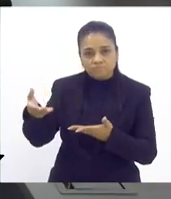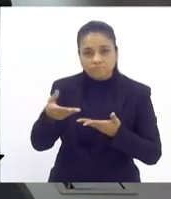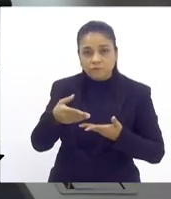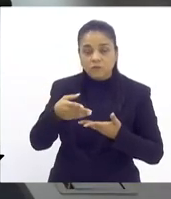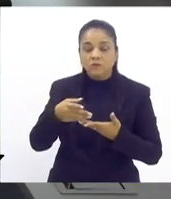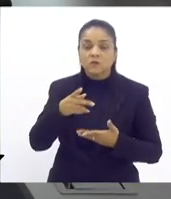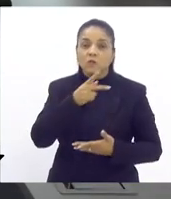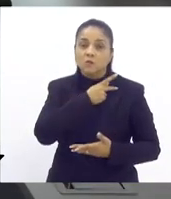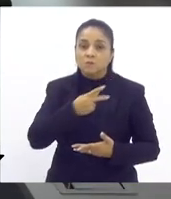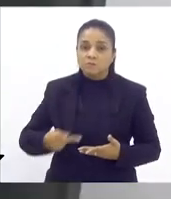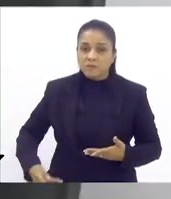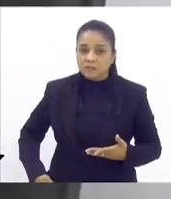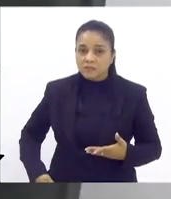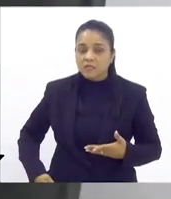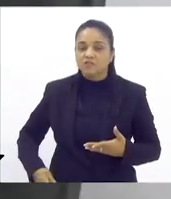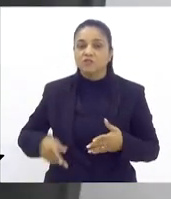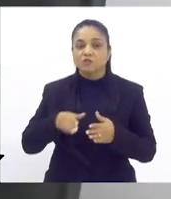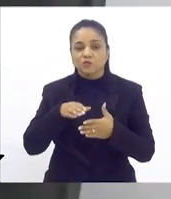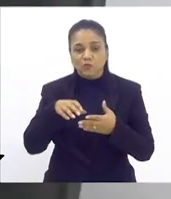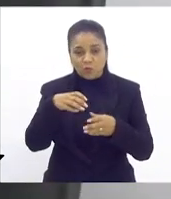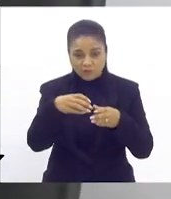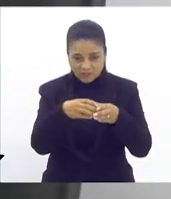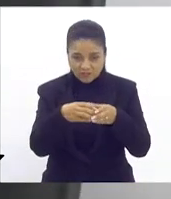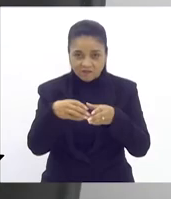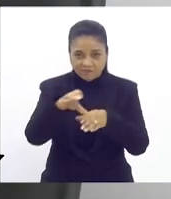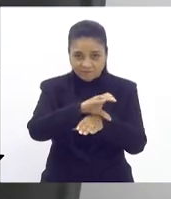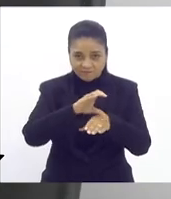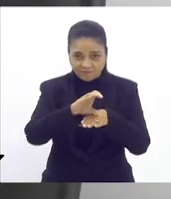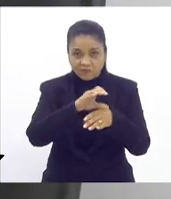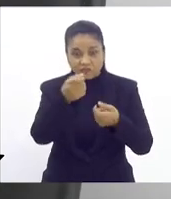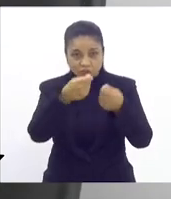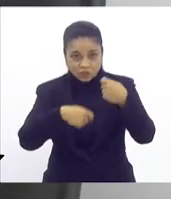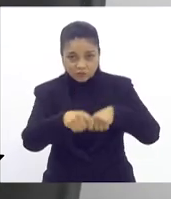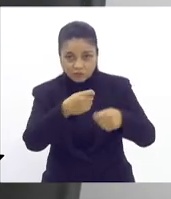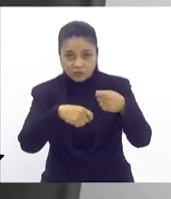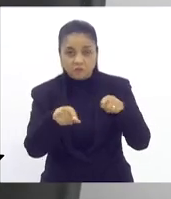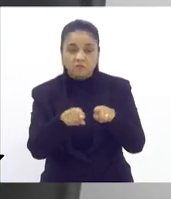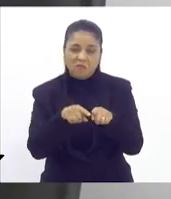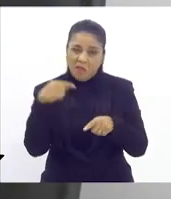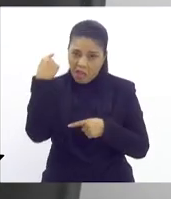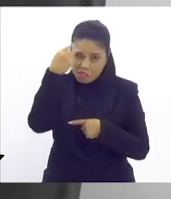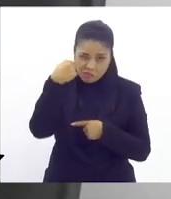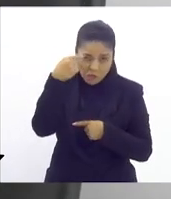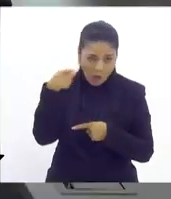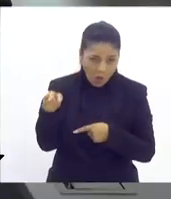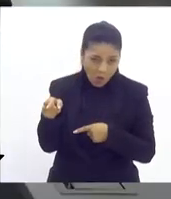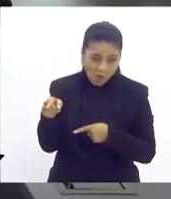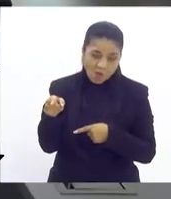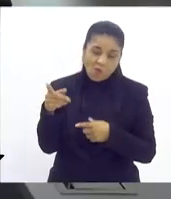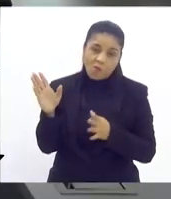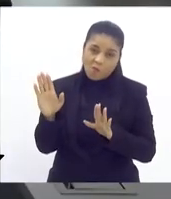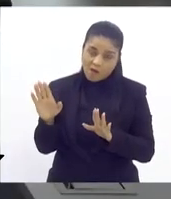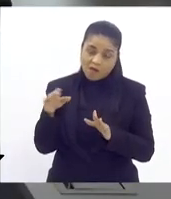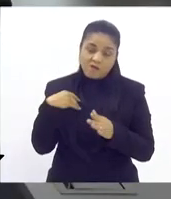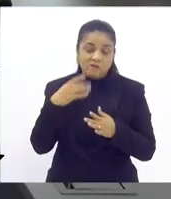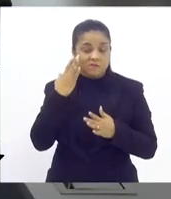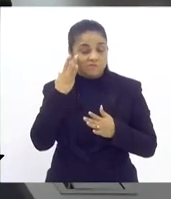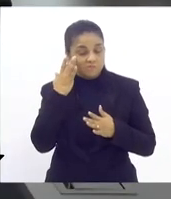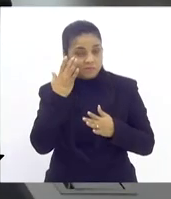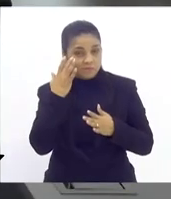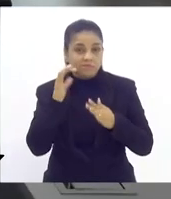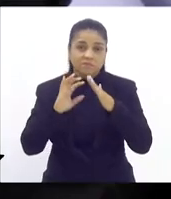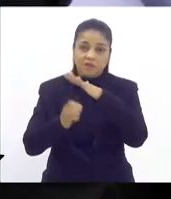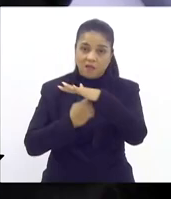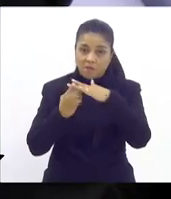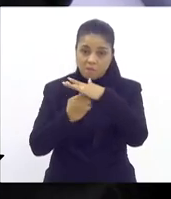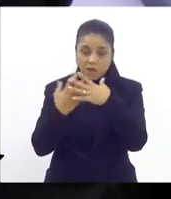do Conselho de administração José Garcia San Leandro esse é mais difícil que é espanhol mas eu acho que agora a empresa isso é